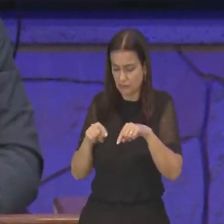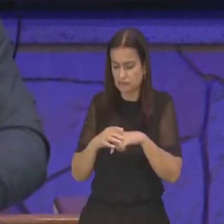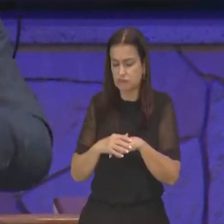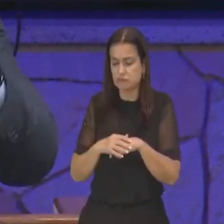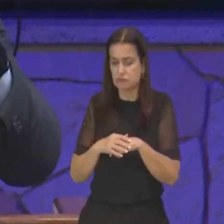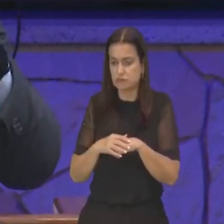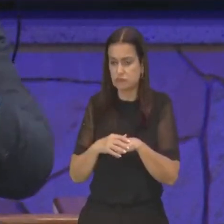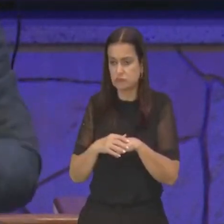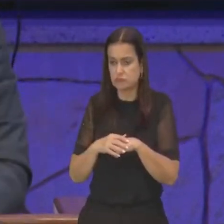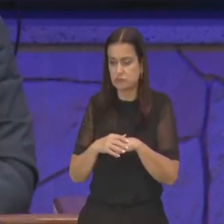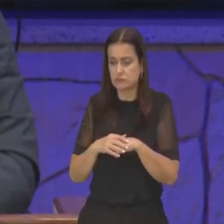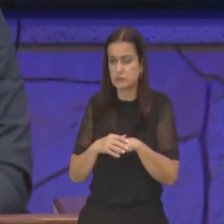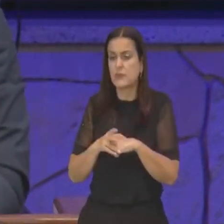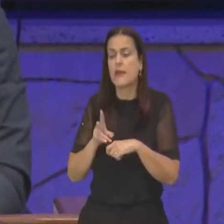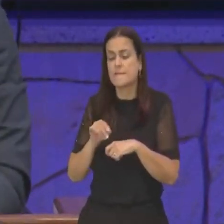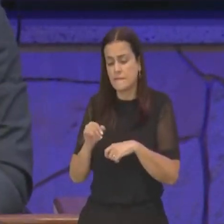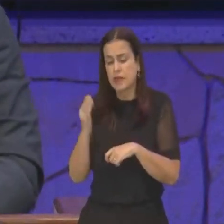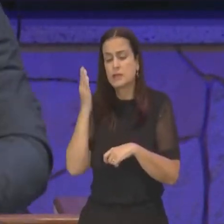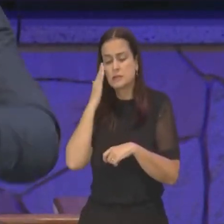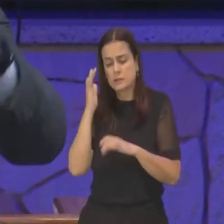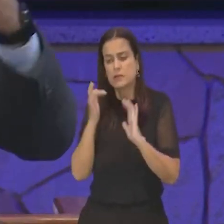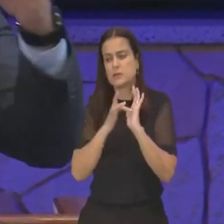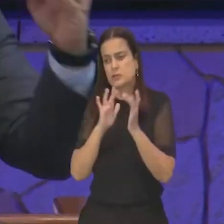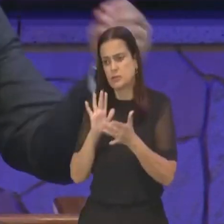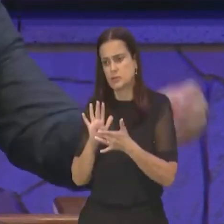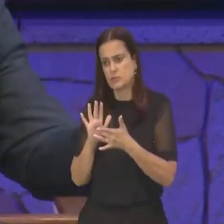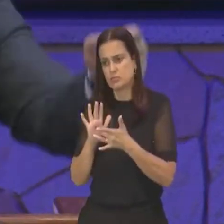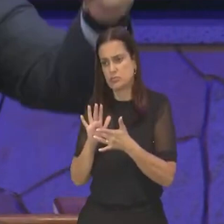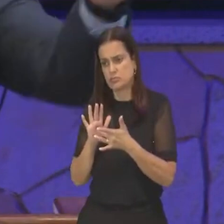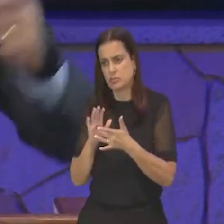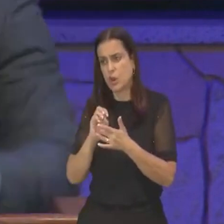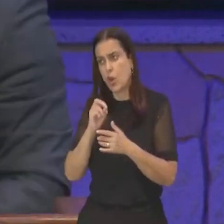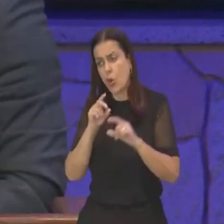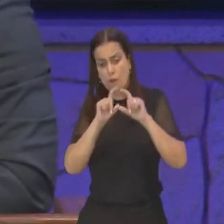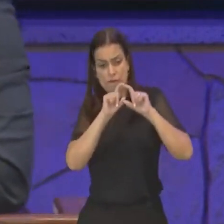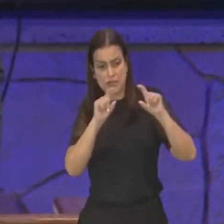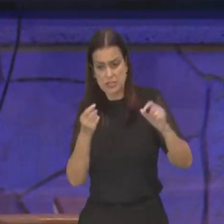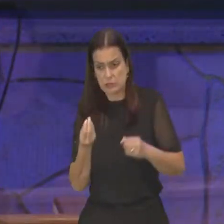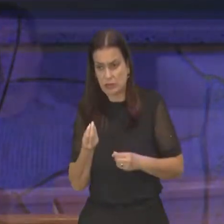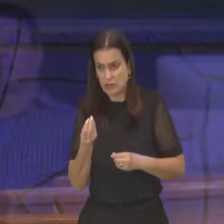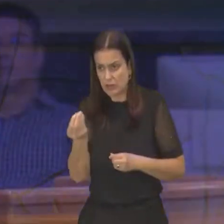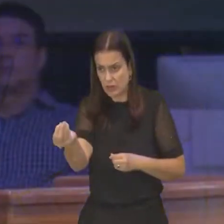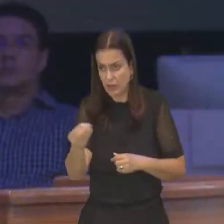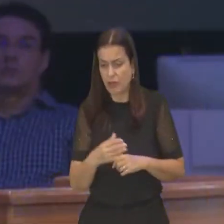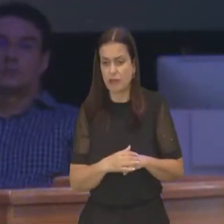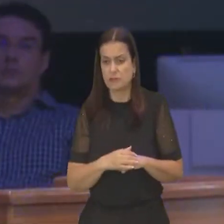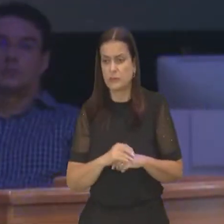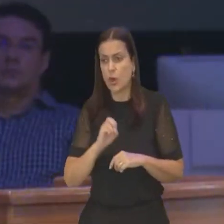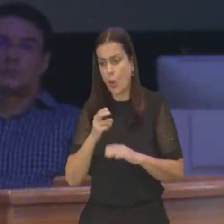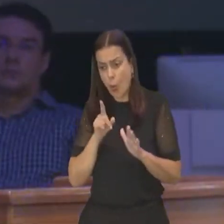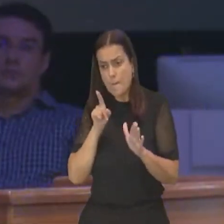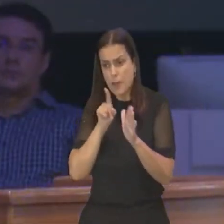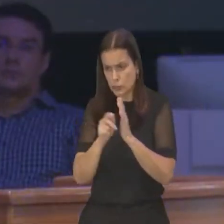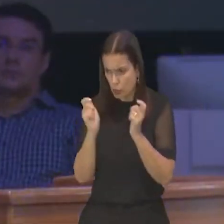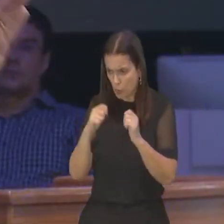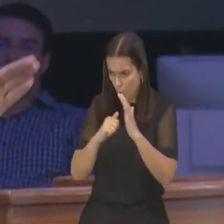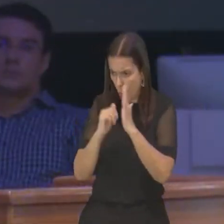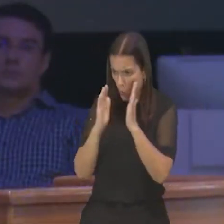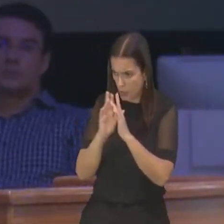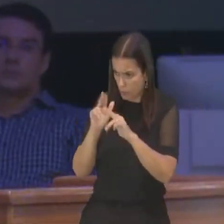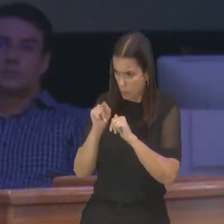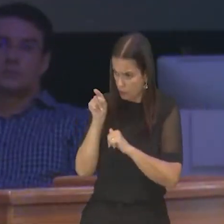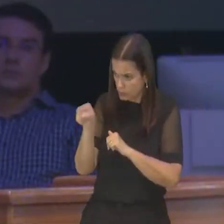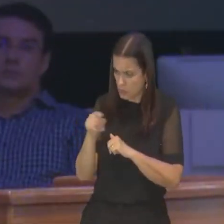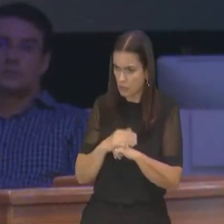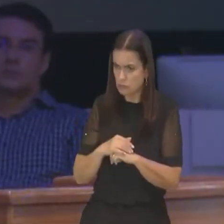consultório, eles ouvirão falar de Jesus. Seja através de um versículo que eu vou entregar, seja através de uma pergunta, eu posso orar por você, de alguma forma